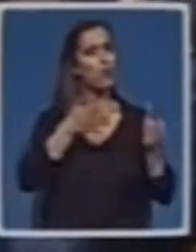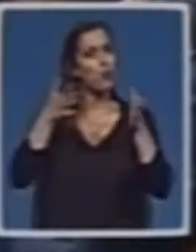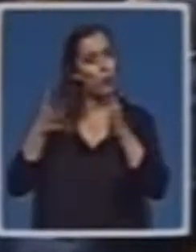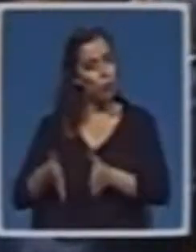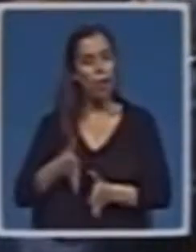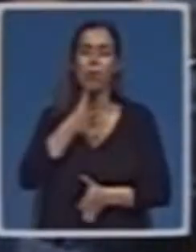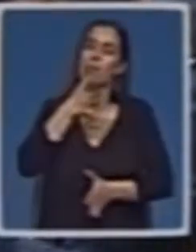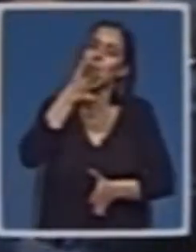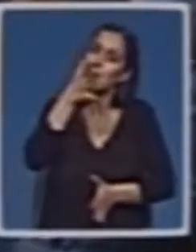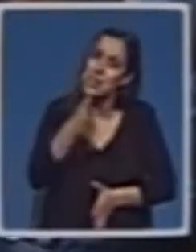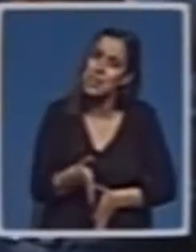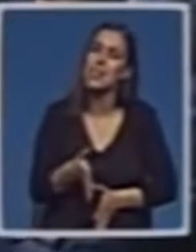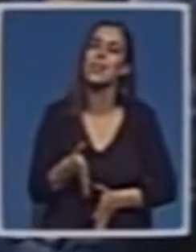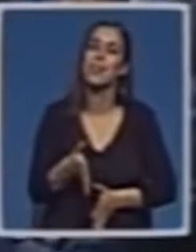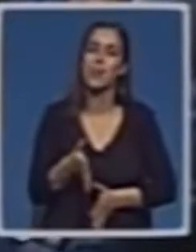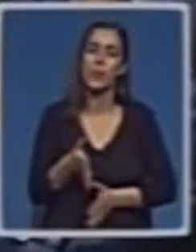dizer que estou